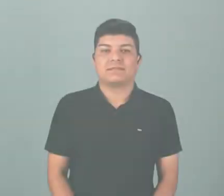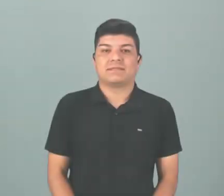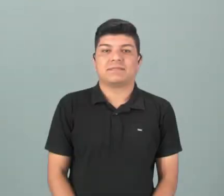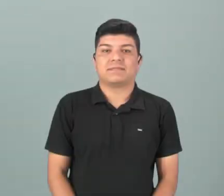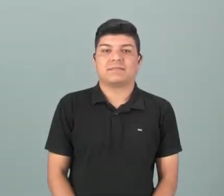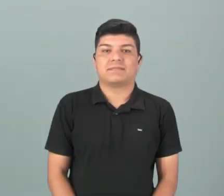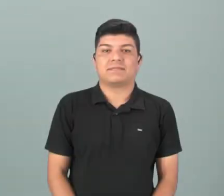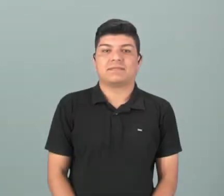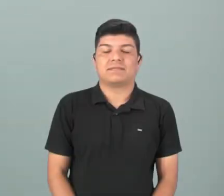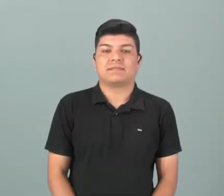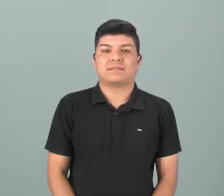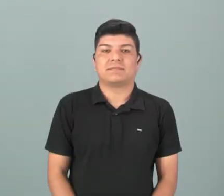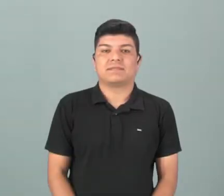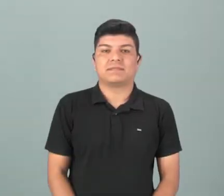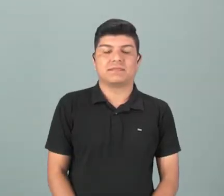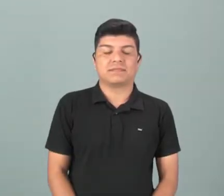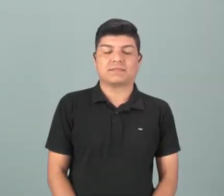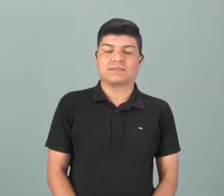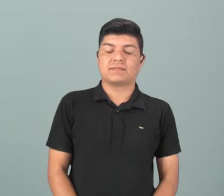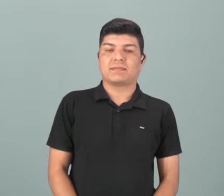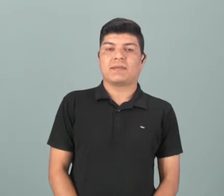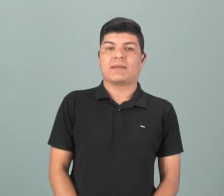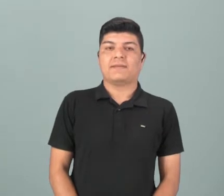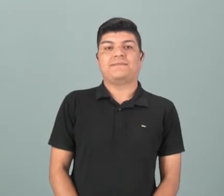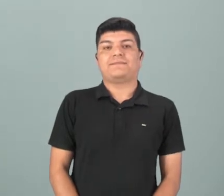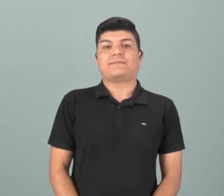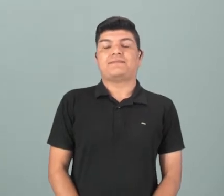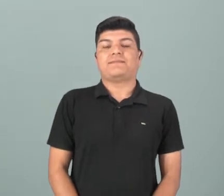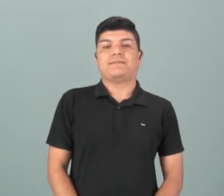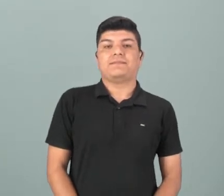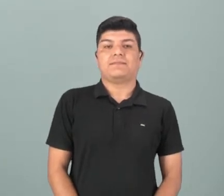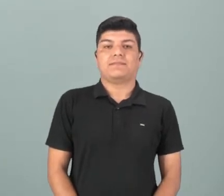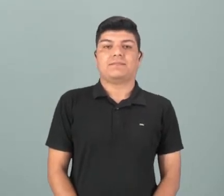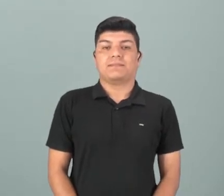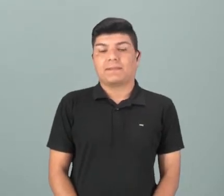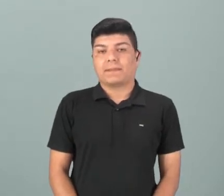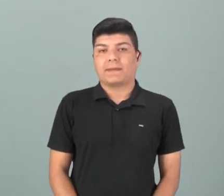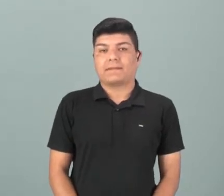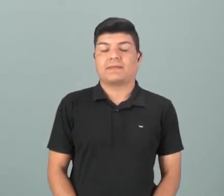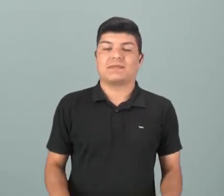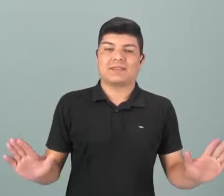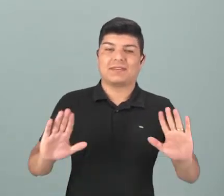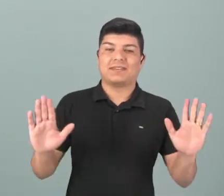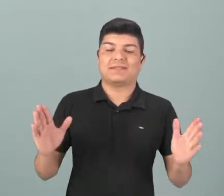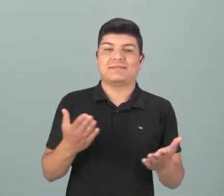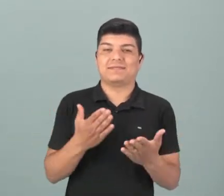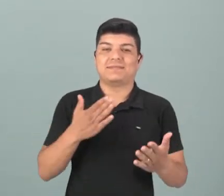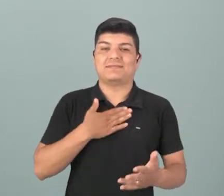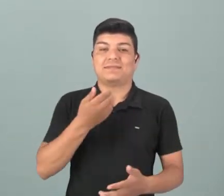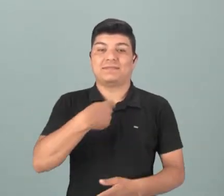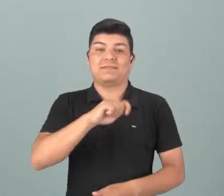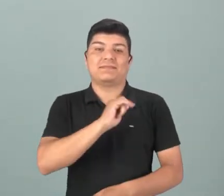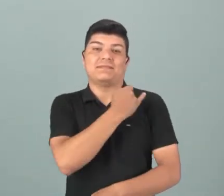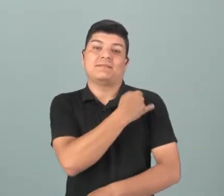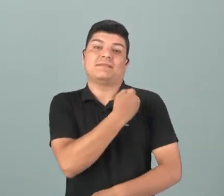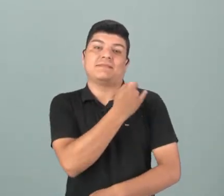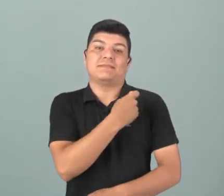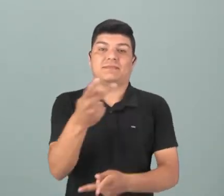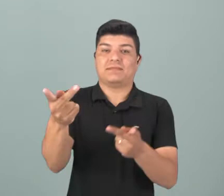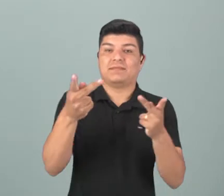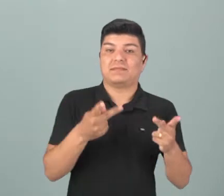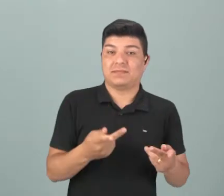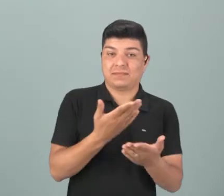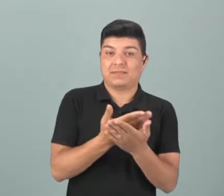Oi Hello guys My name is Jaqueline é and Welcome Back On our english classes Olá pessoal meu nome é Jaqueline e